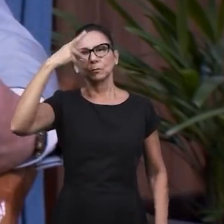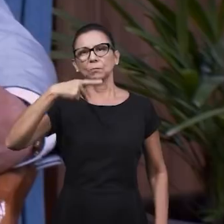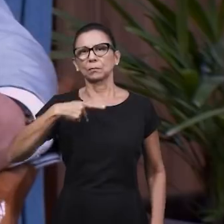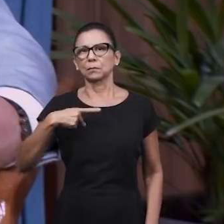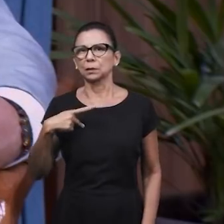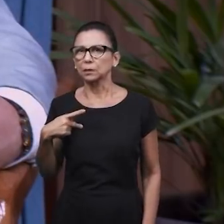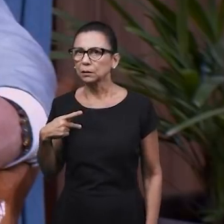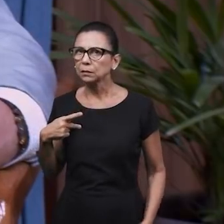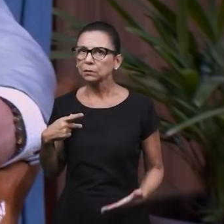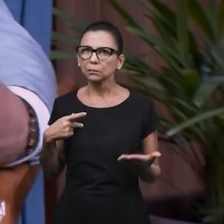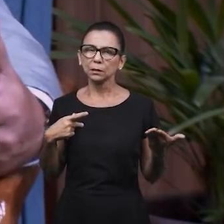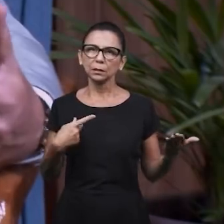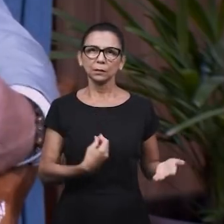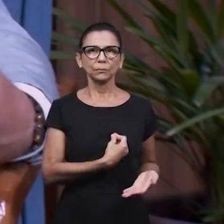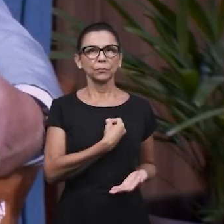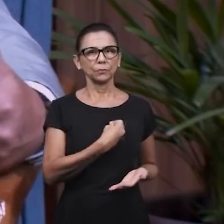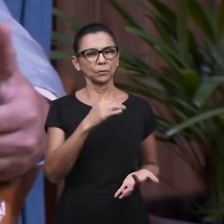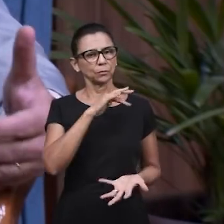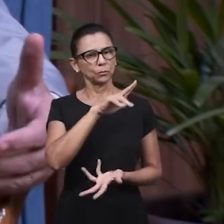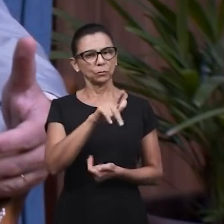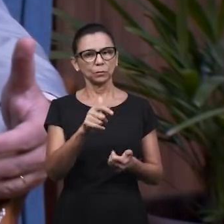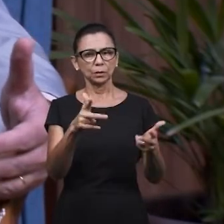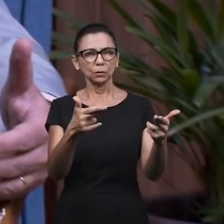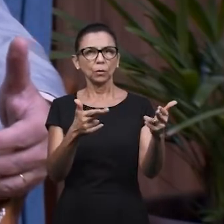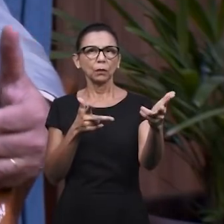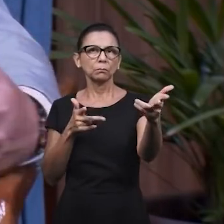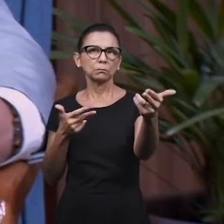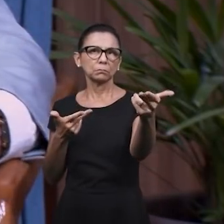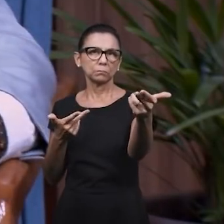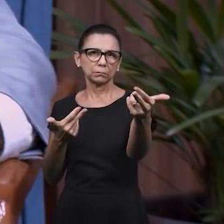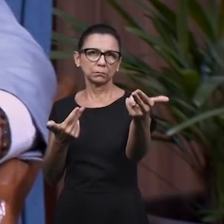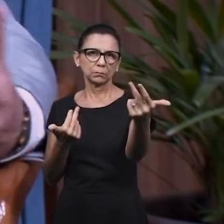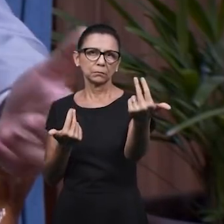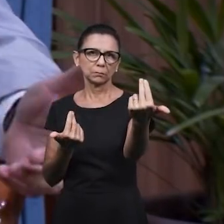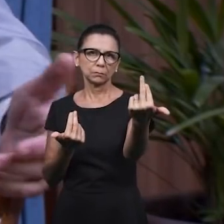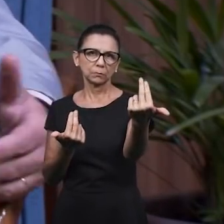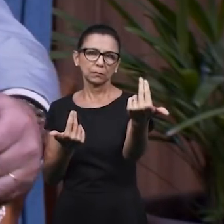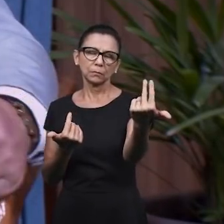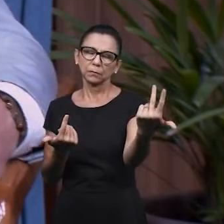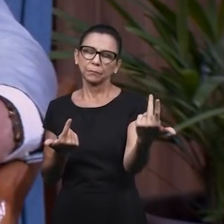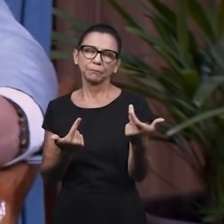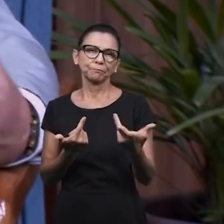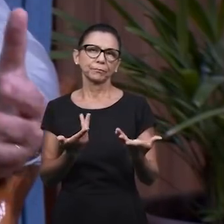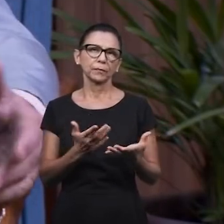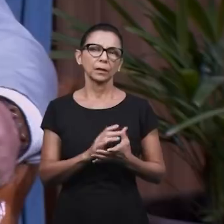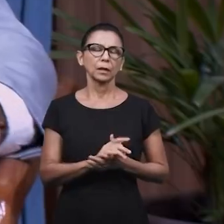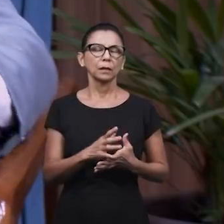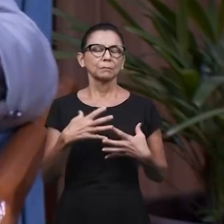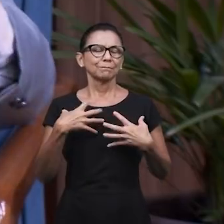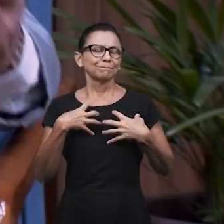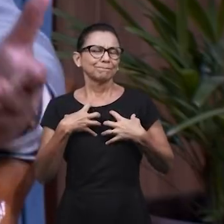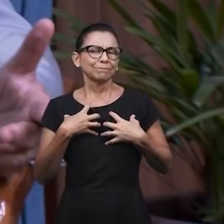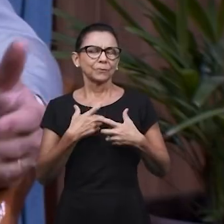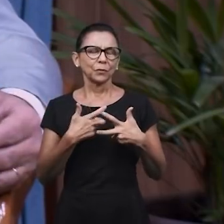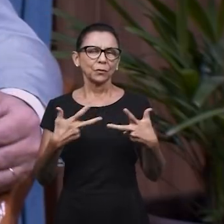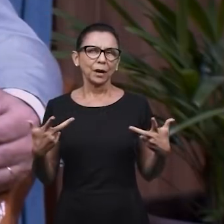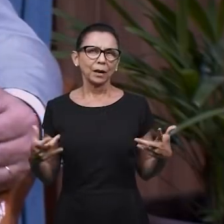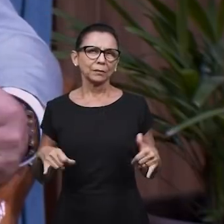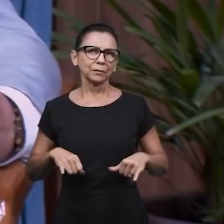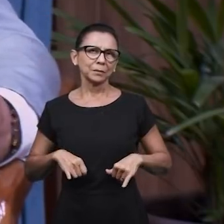Ele passou por esta vida como um ser humano, né, sobre diversos aspectos, né, de sentimentos,